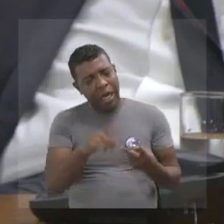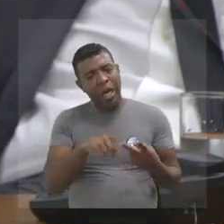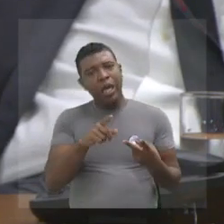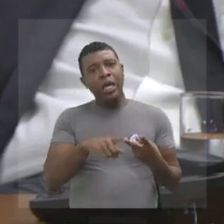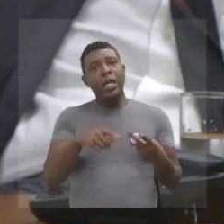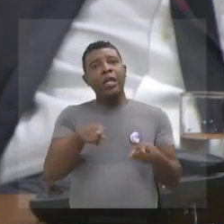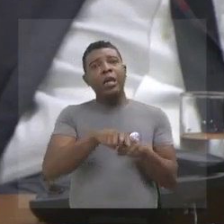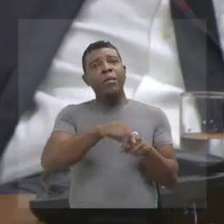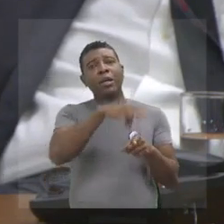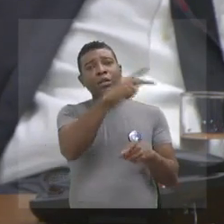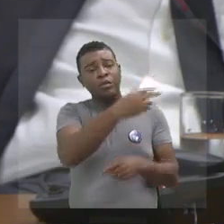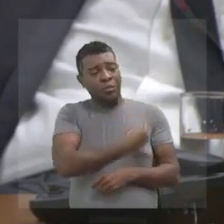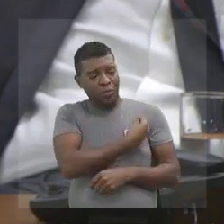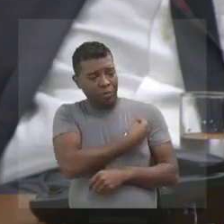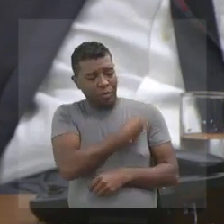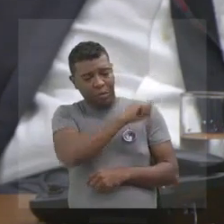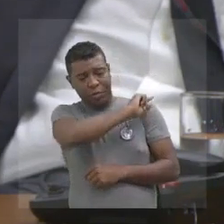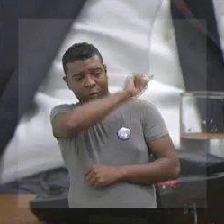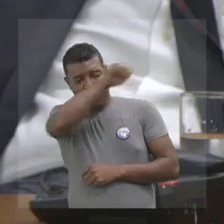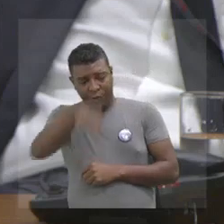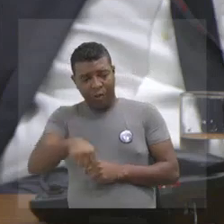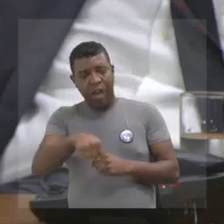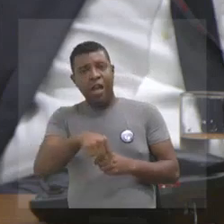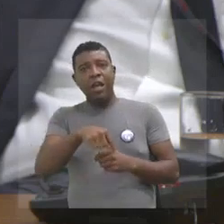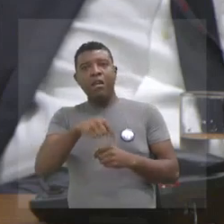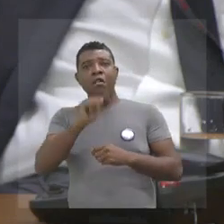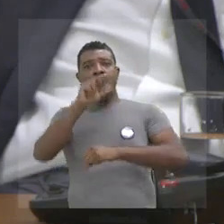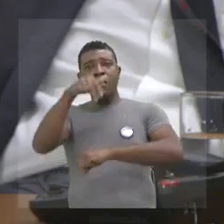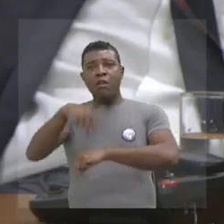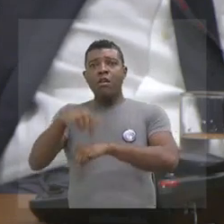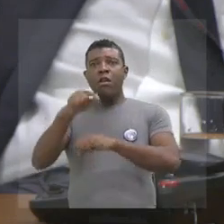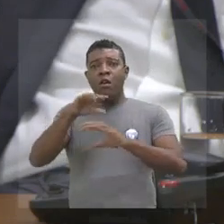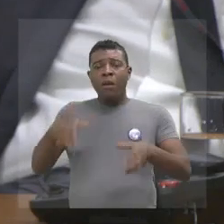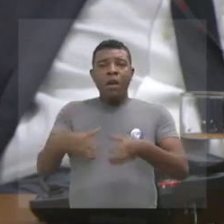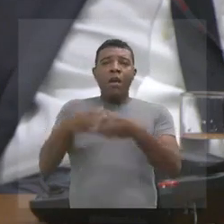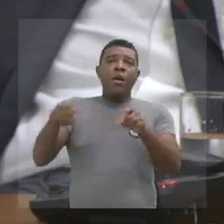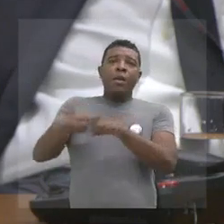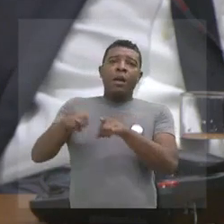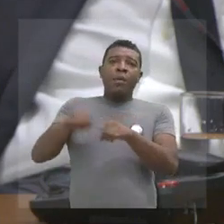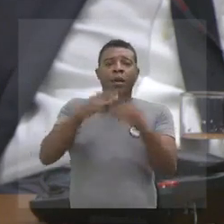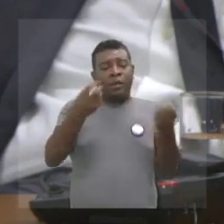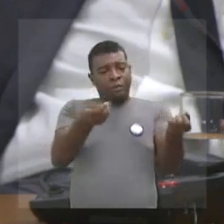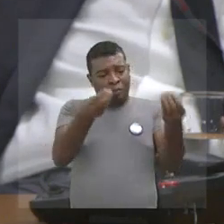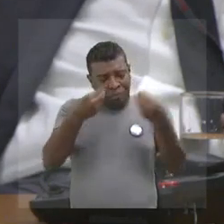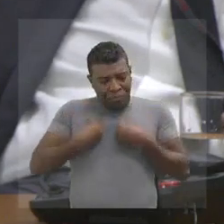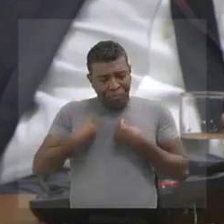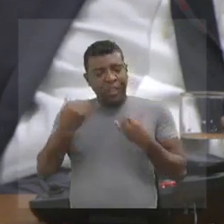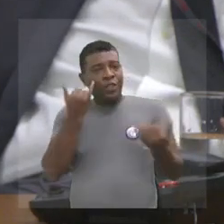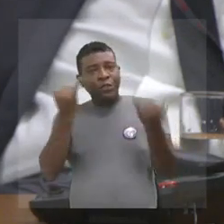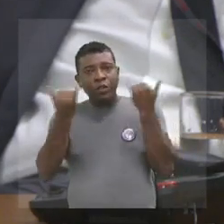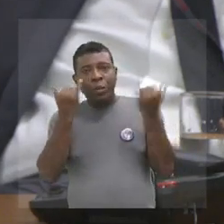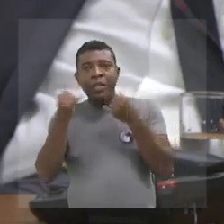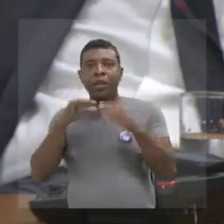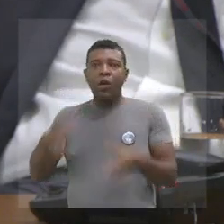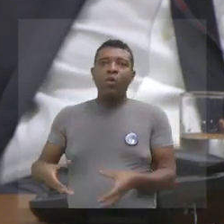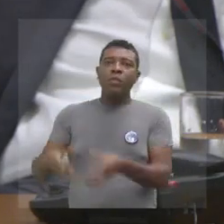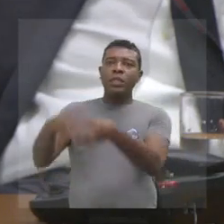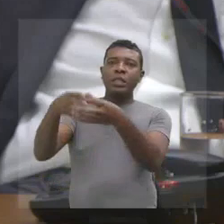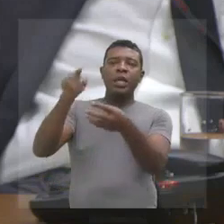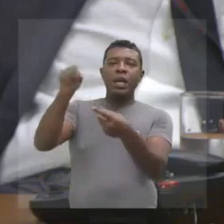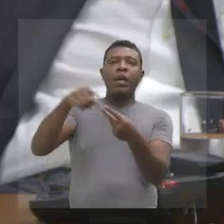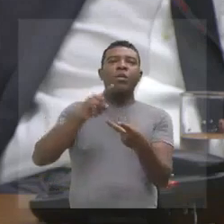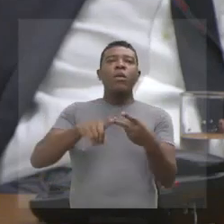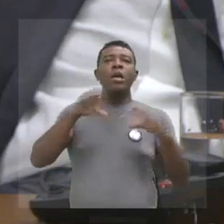na Assembleia que solicitada a da sua equipe também sempre prestando as informações as comissões a Assembleia